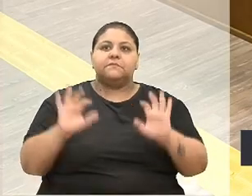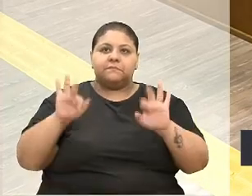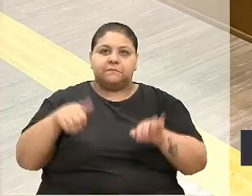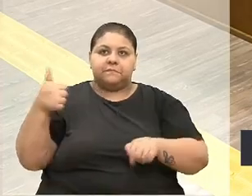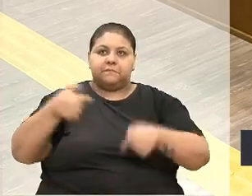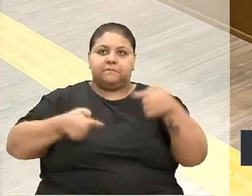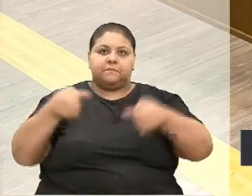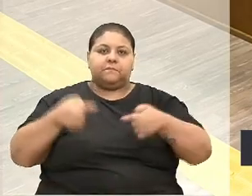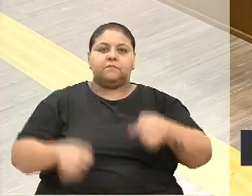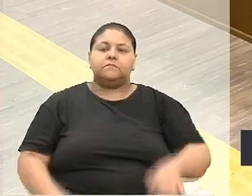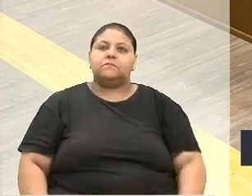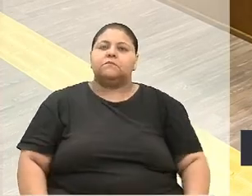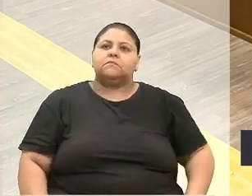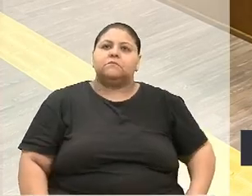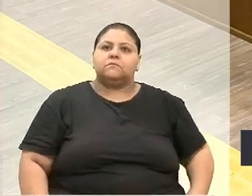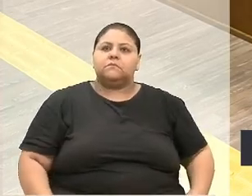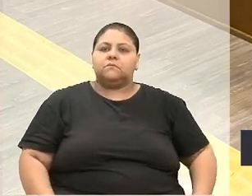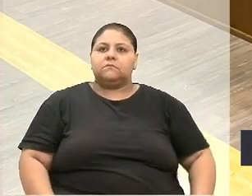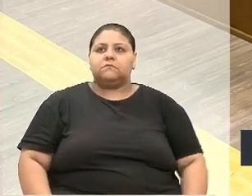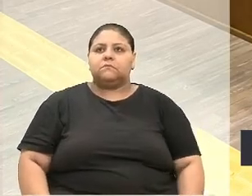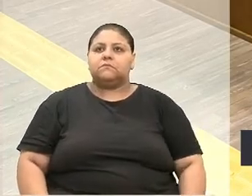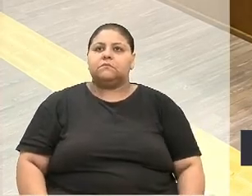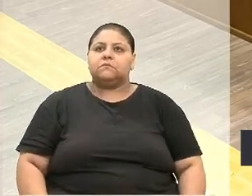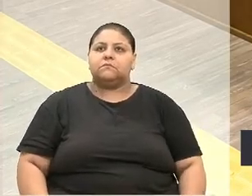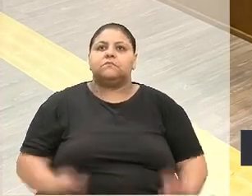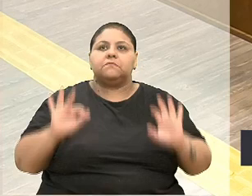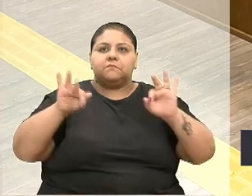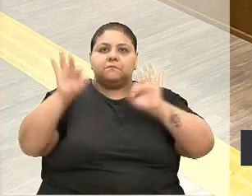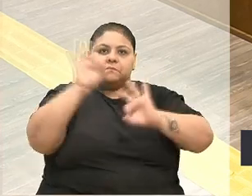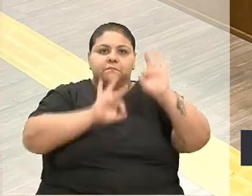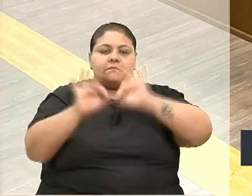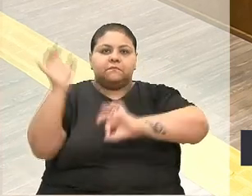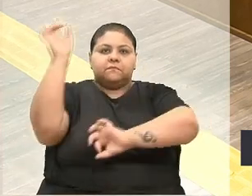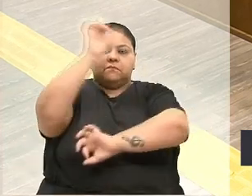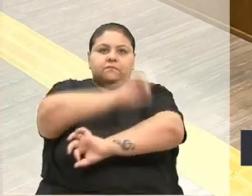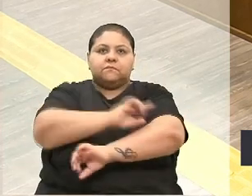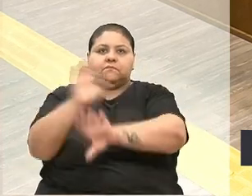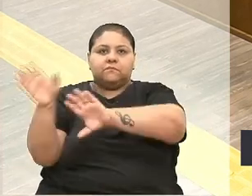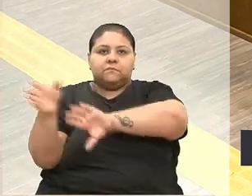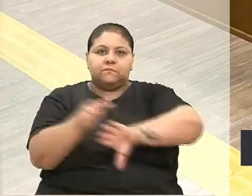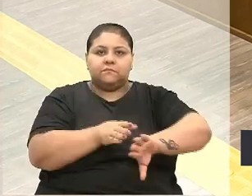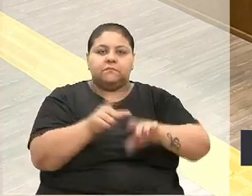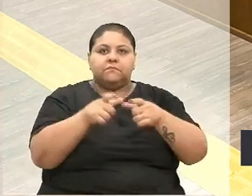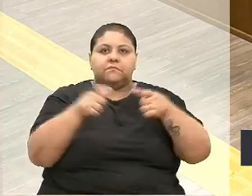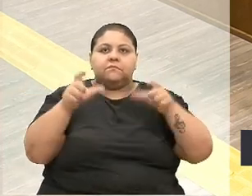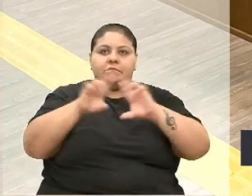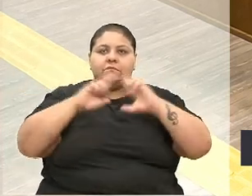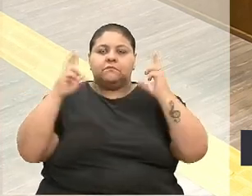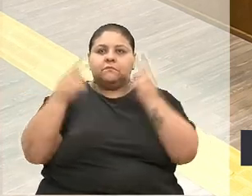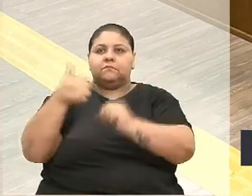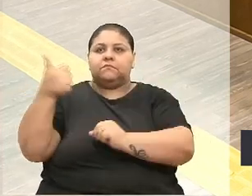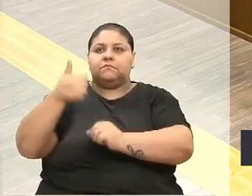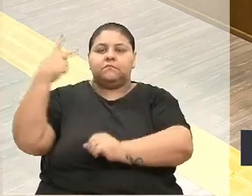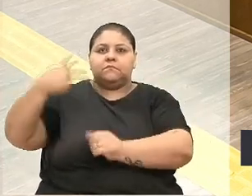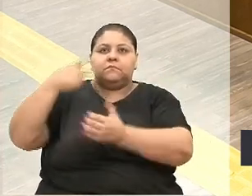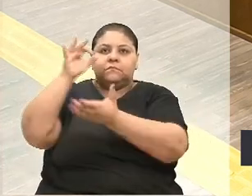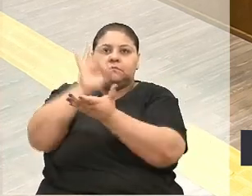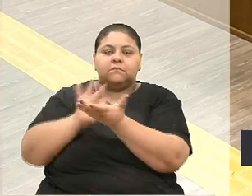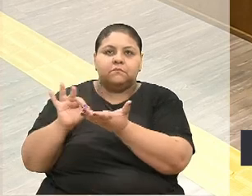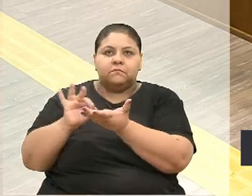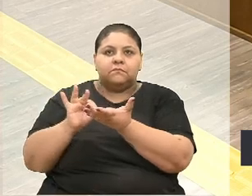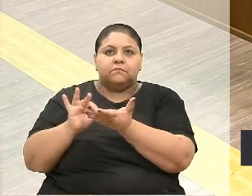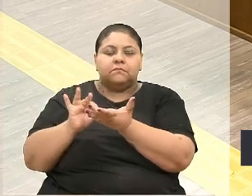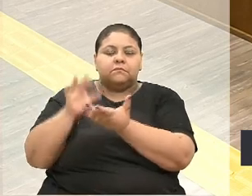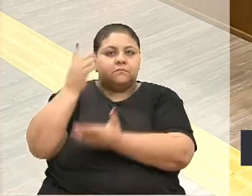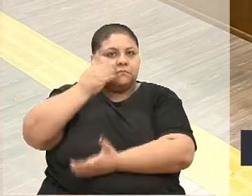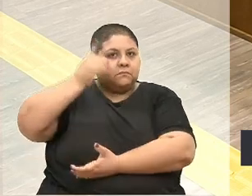Encerrada a primeira discussão. Encerrada a ordem do dia, passemos ao espaço do grande expediente. Primeiro vereador inscrito, vereador Lucas